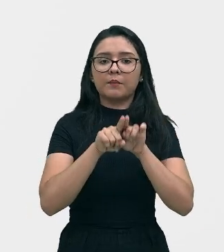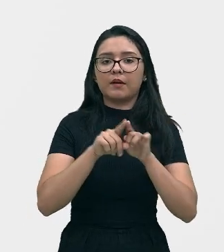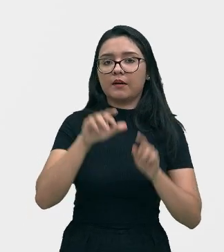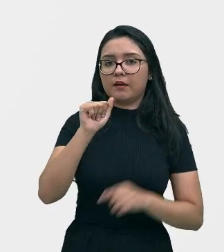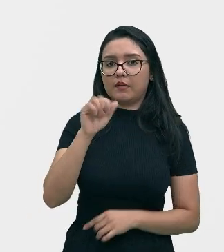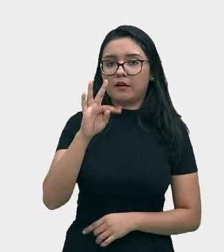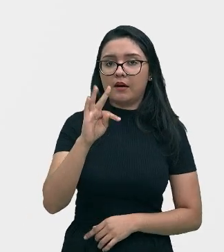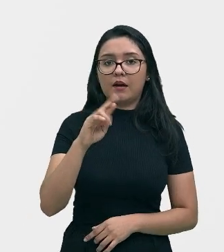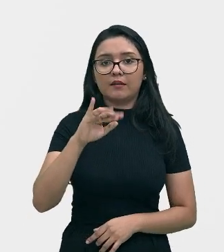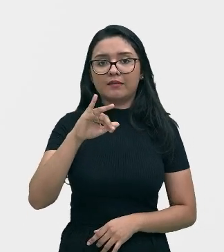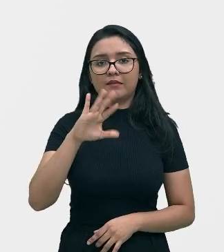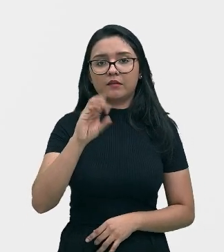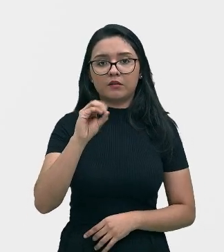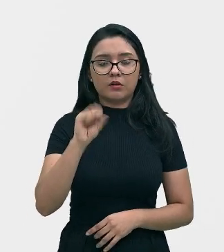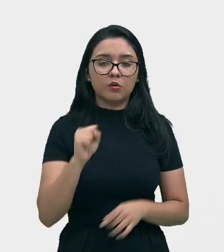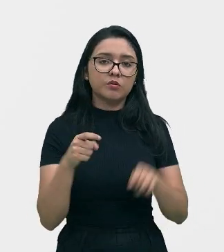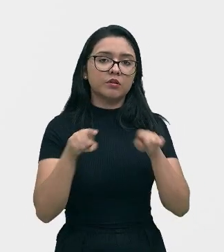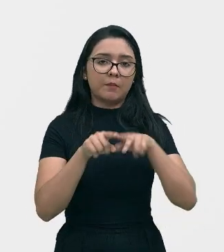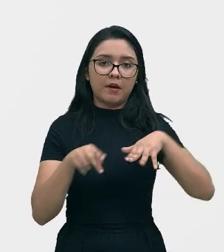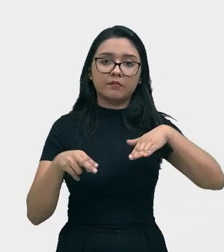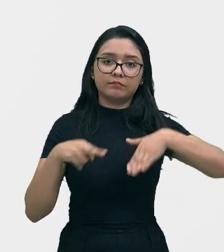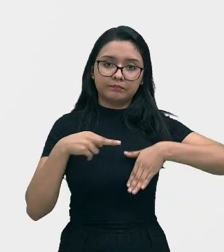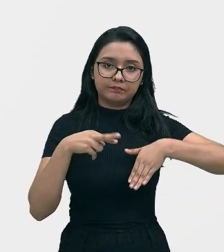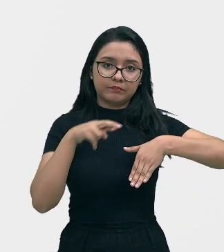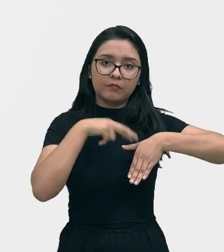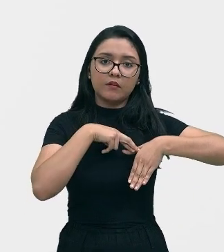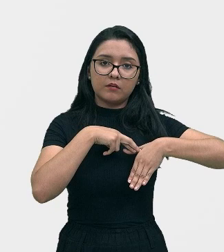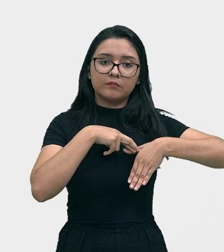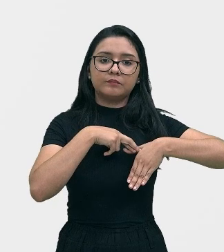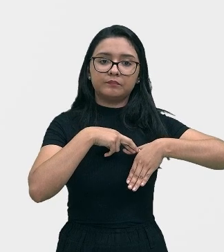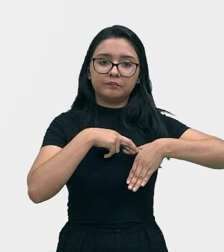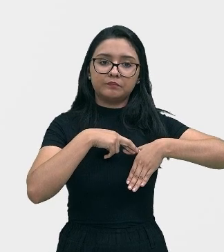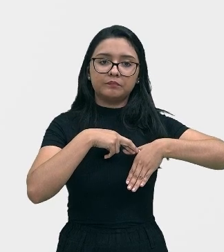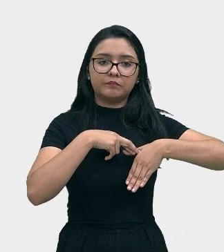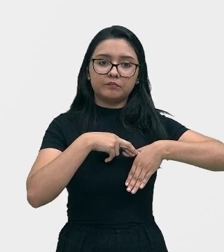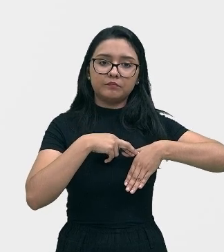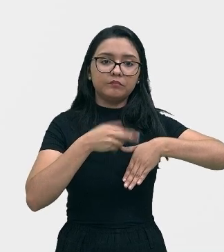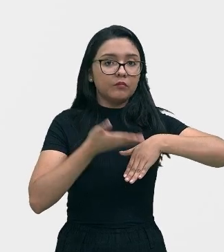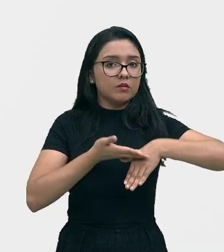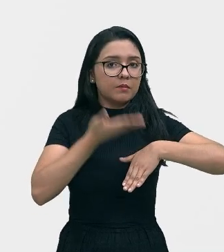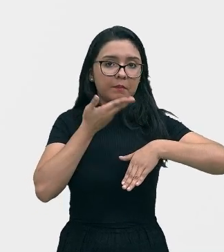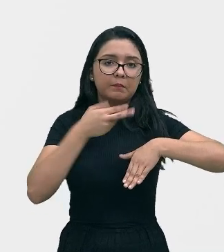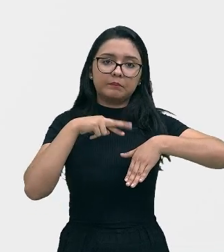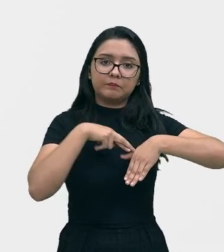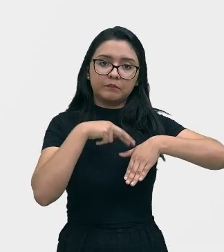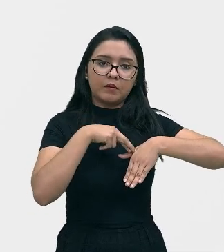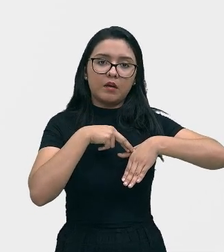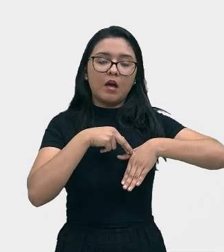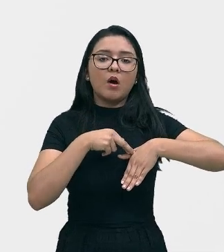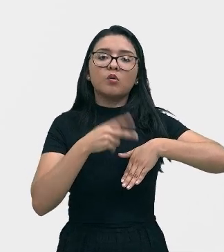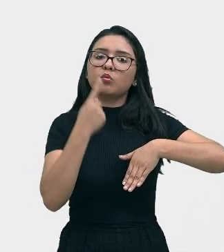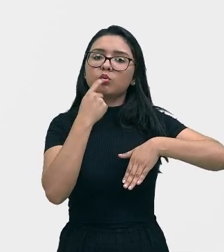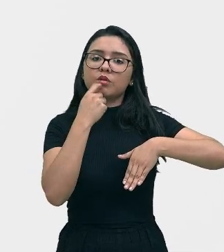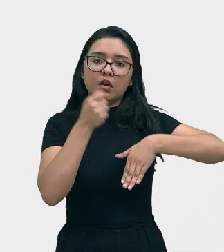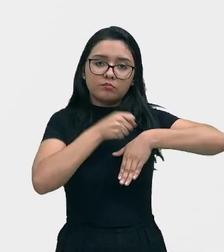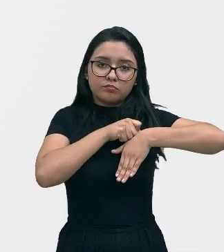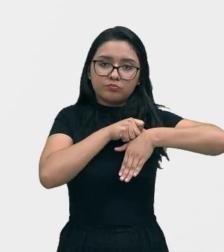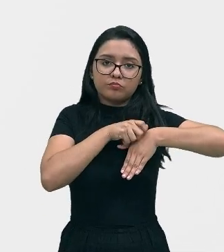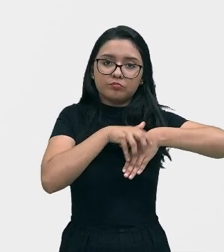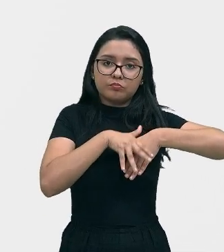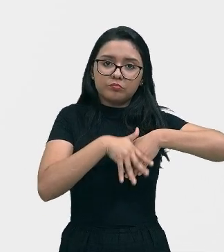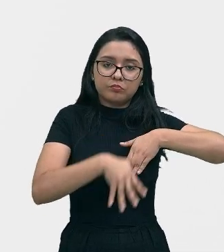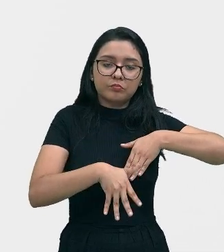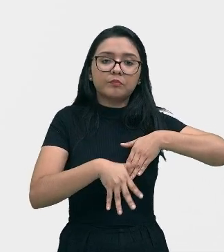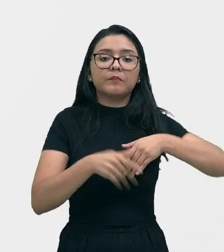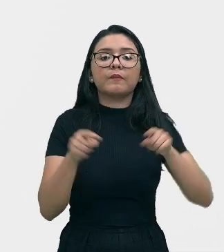ou aurículas, pode ser chamado assim também, que são as cavidades superiores por onde o sangue entra no coração.